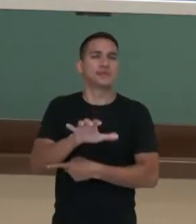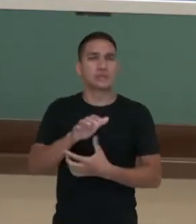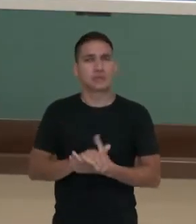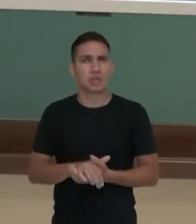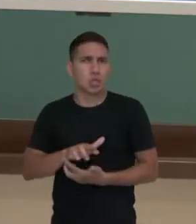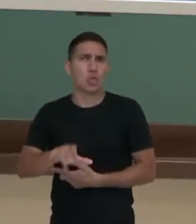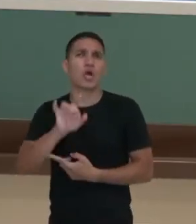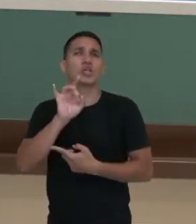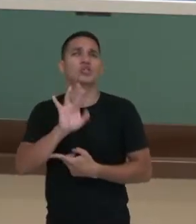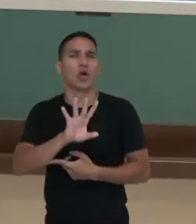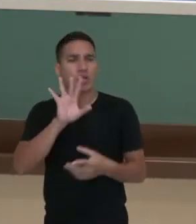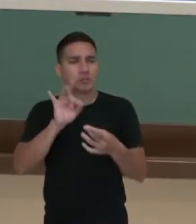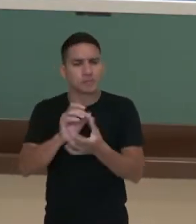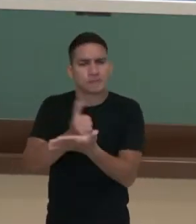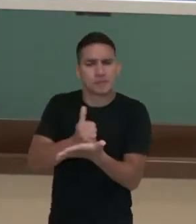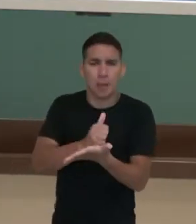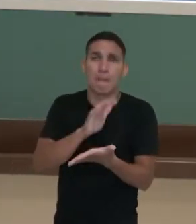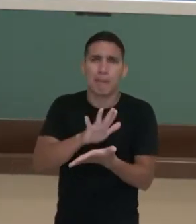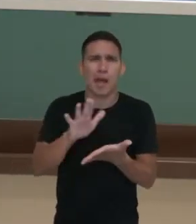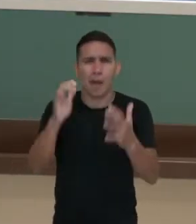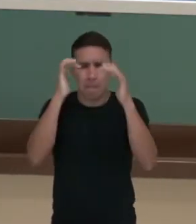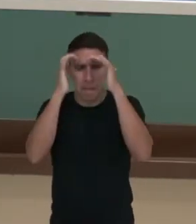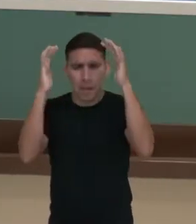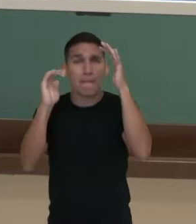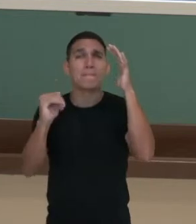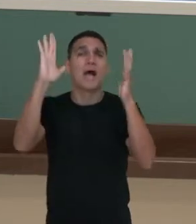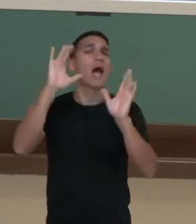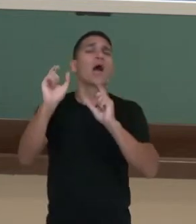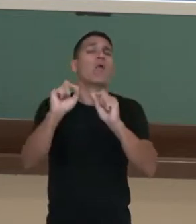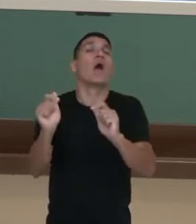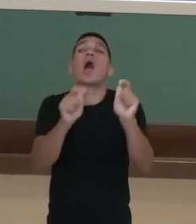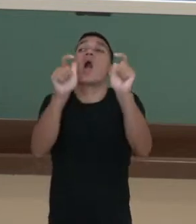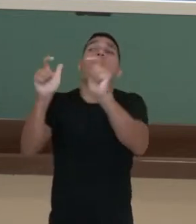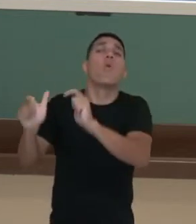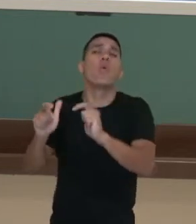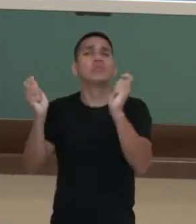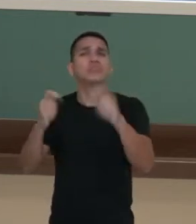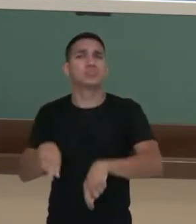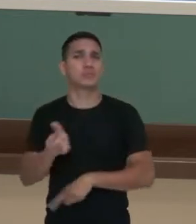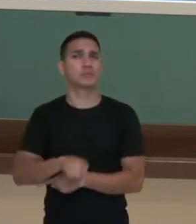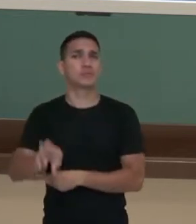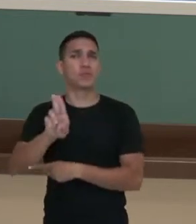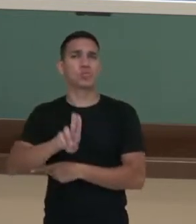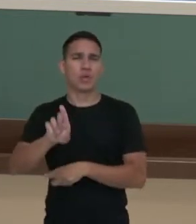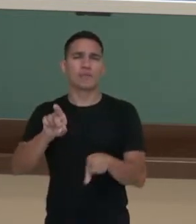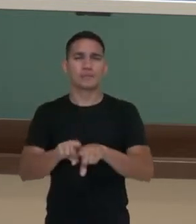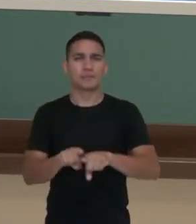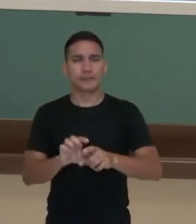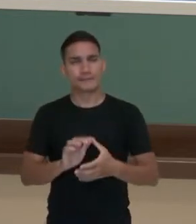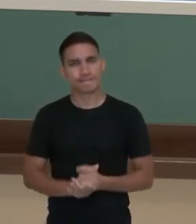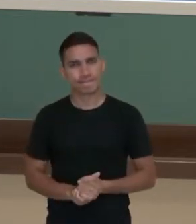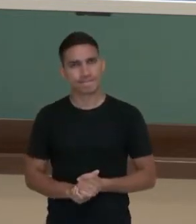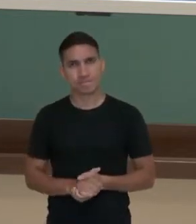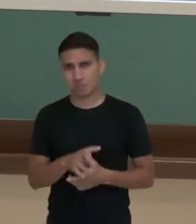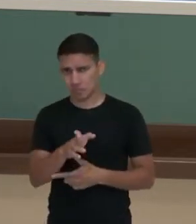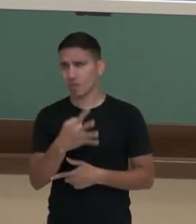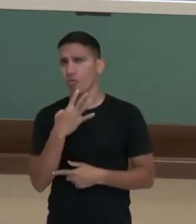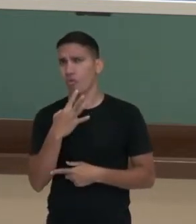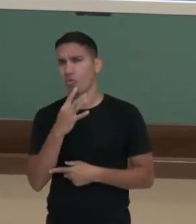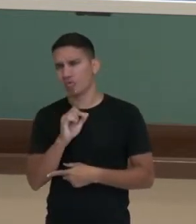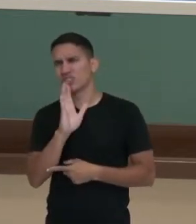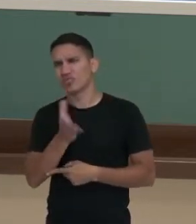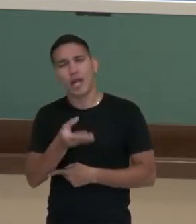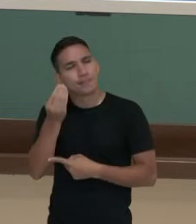nos videogames, pense maior, né? Aonde mais a gente pode utilizar a realidade virtual? Você conhece,